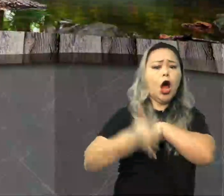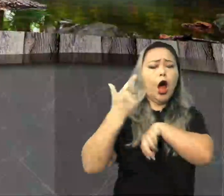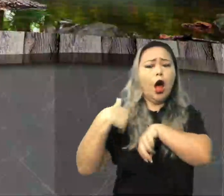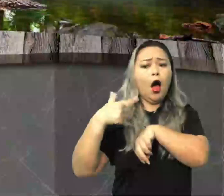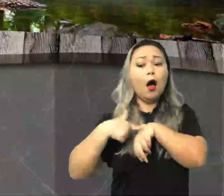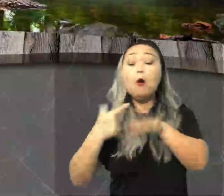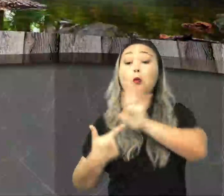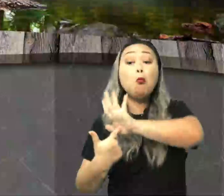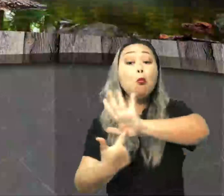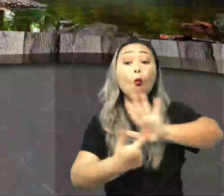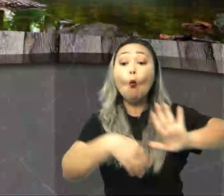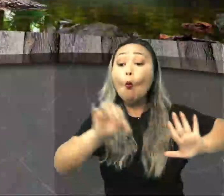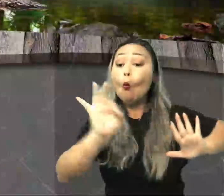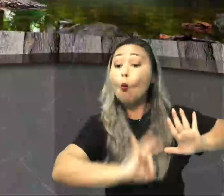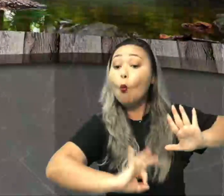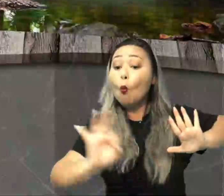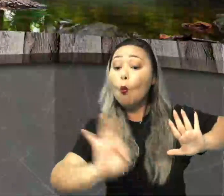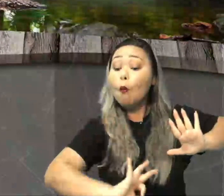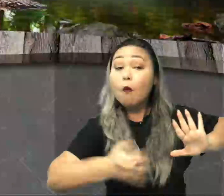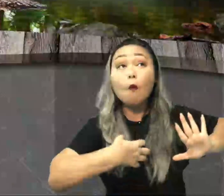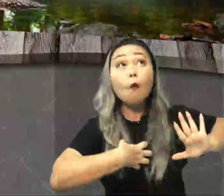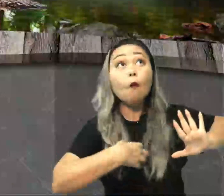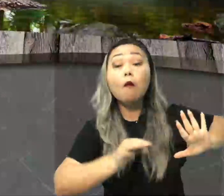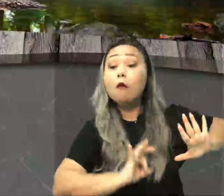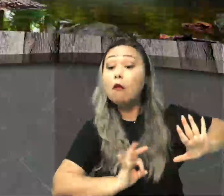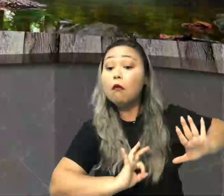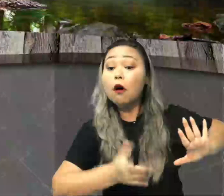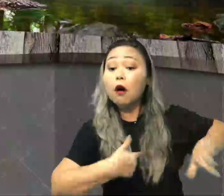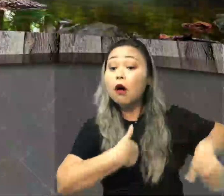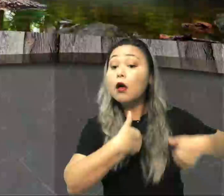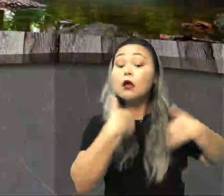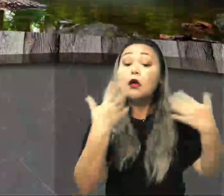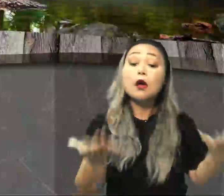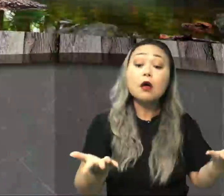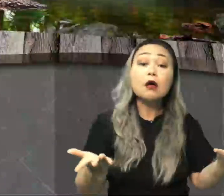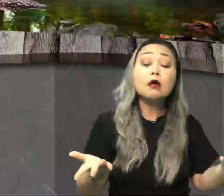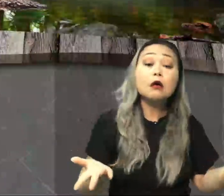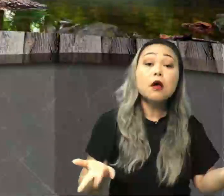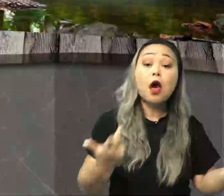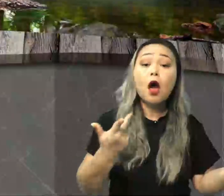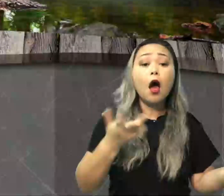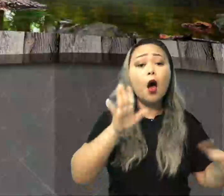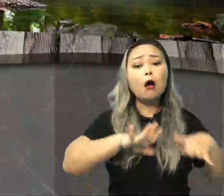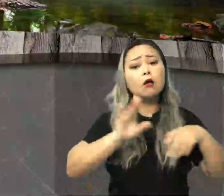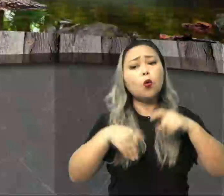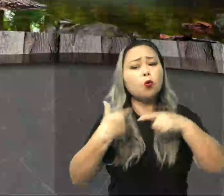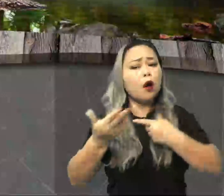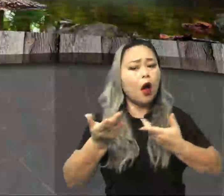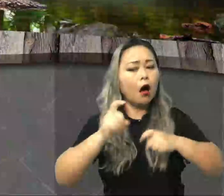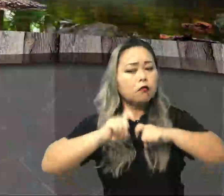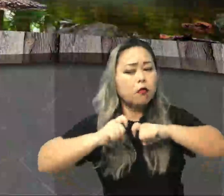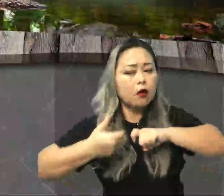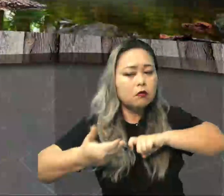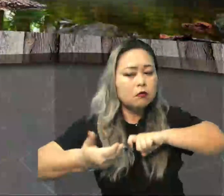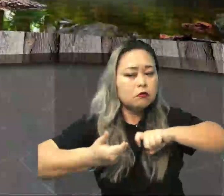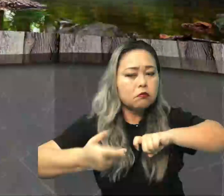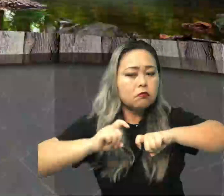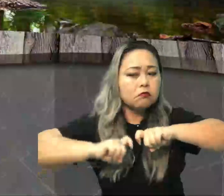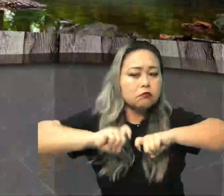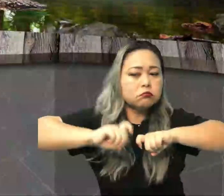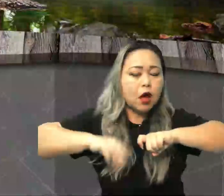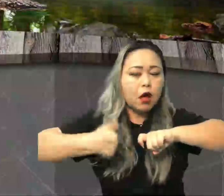nenhum sintoma, tá? E aí ele acaba ou se relacionando sexualmente, daqueles